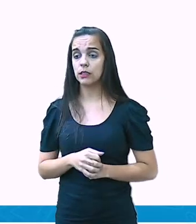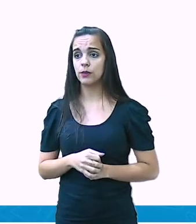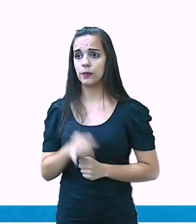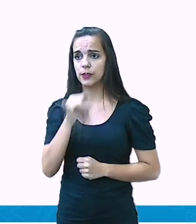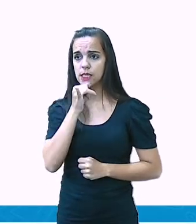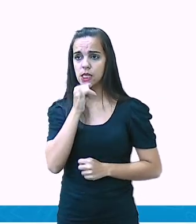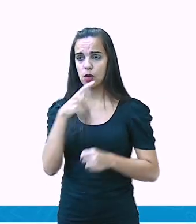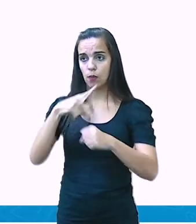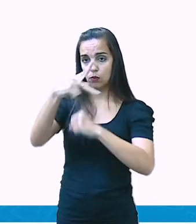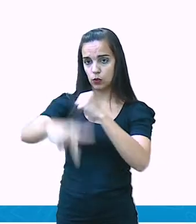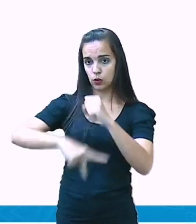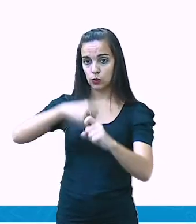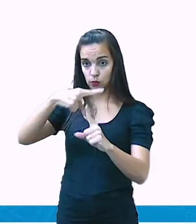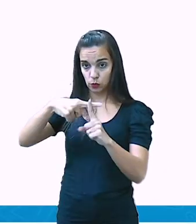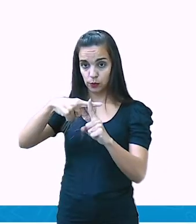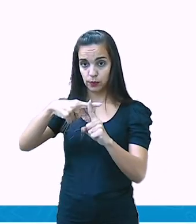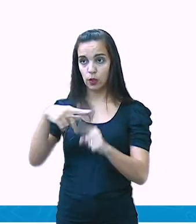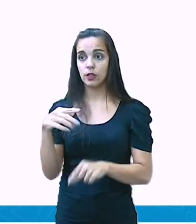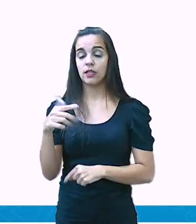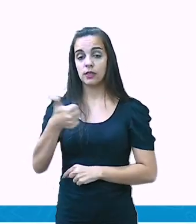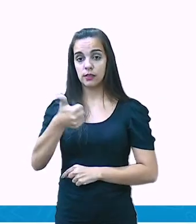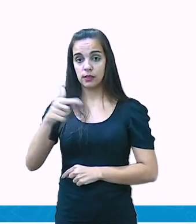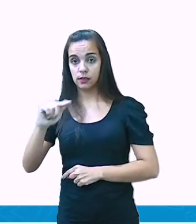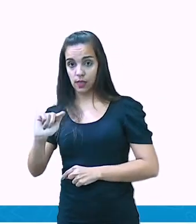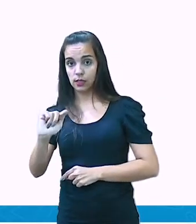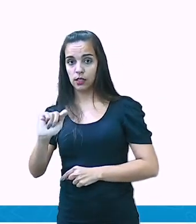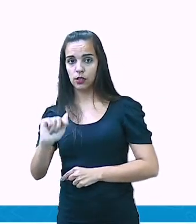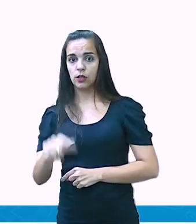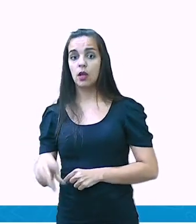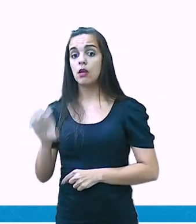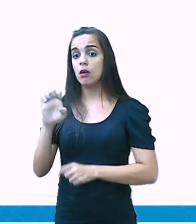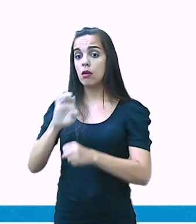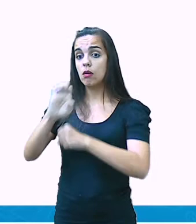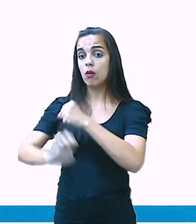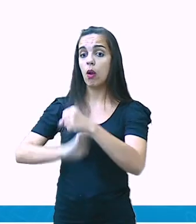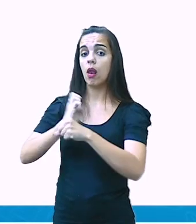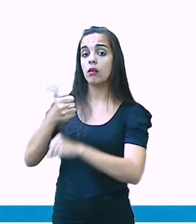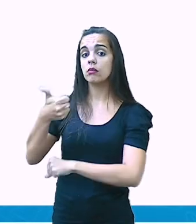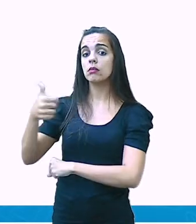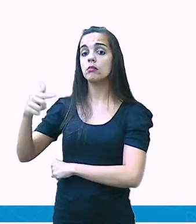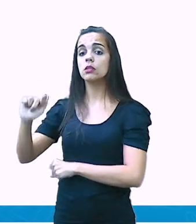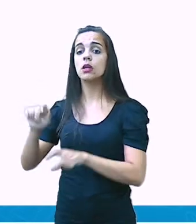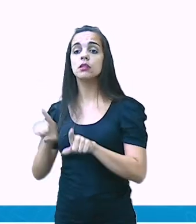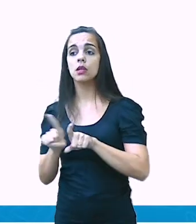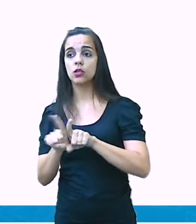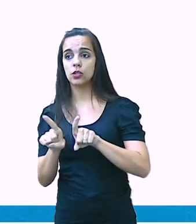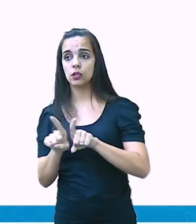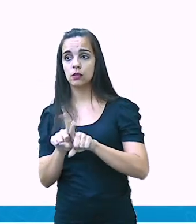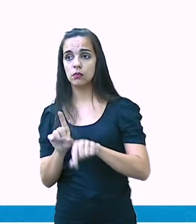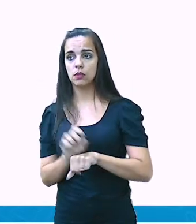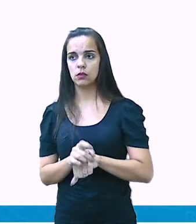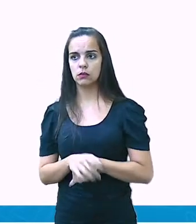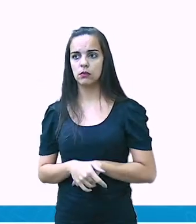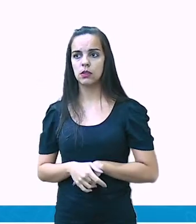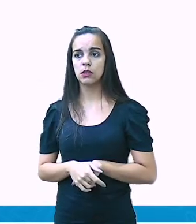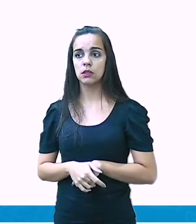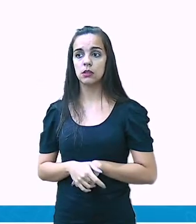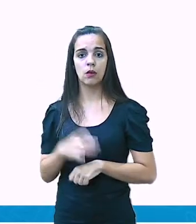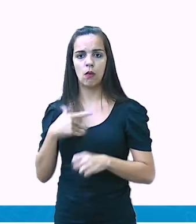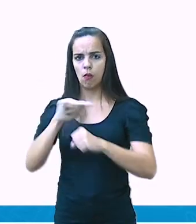informação, número de prótons, 17, e o número de elétrons também 17. Eu me refiro a um